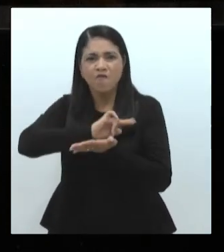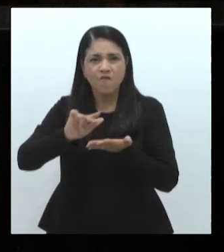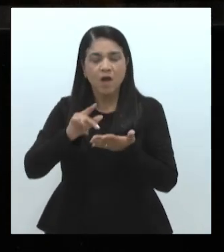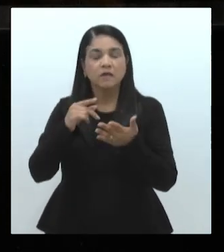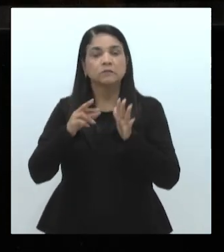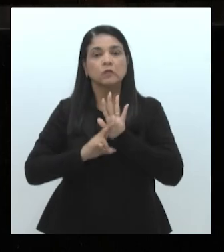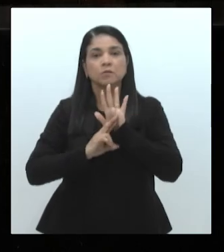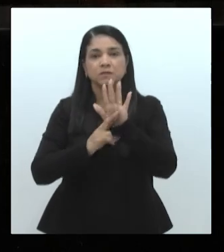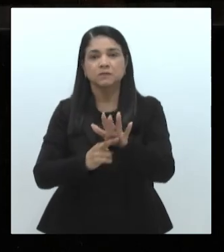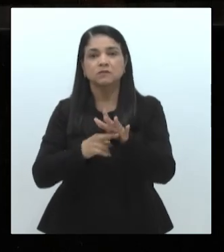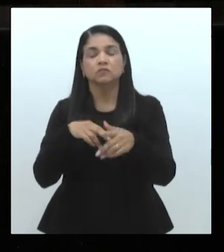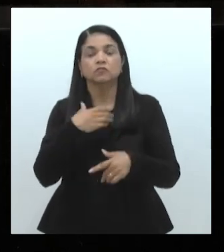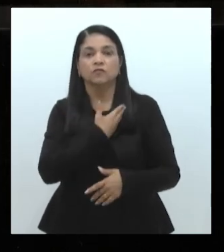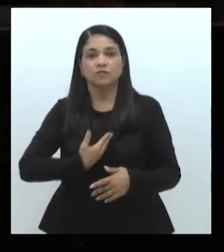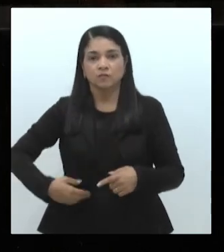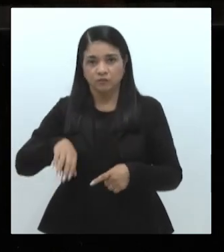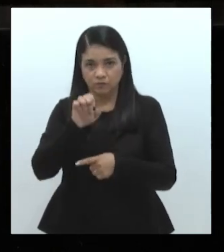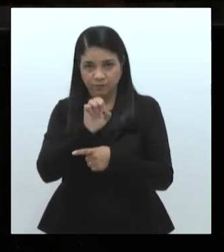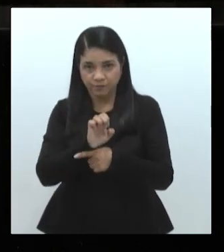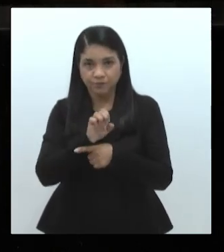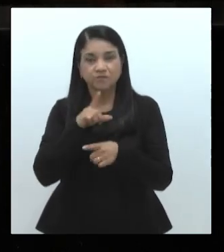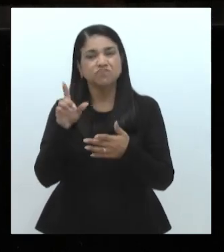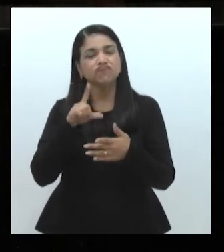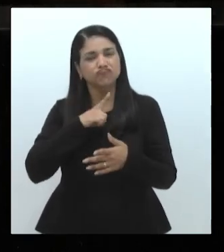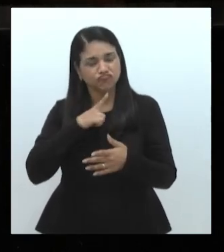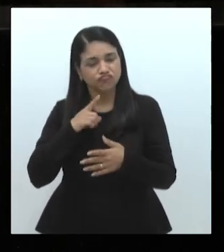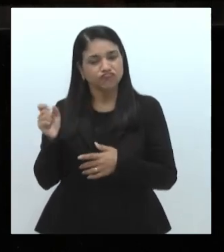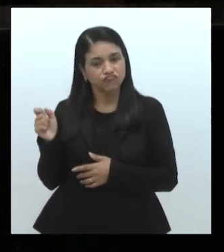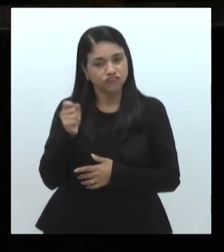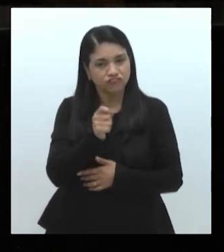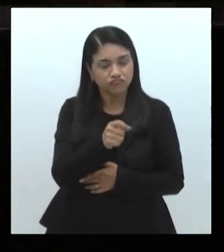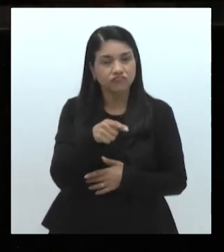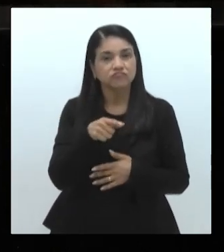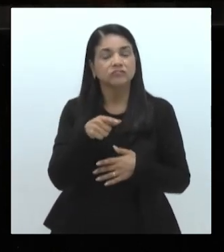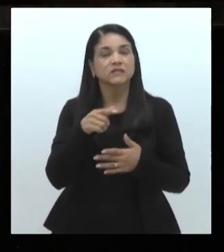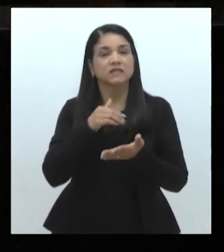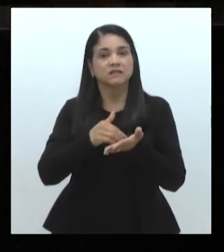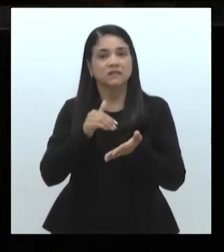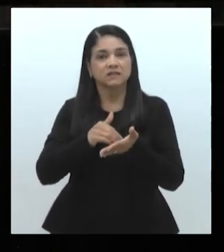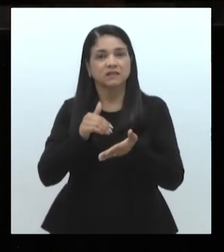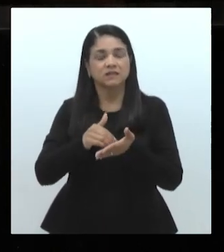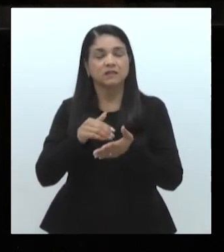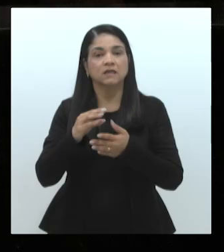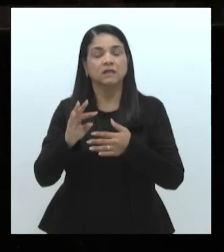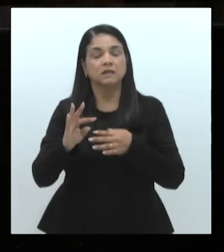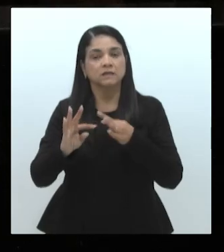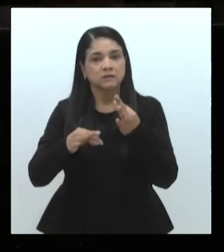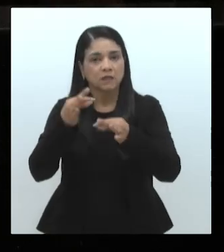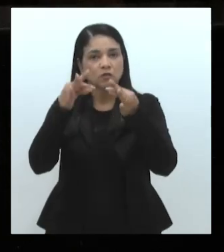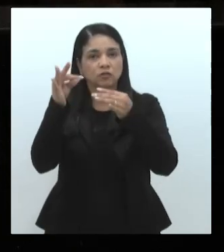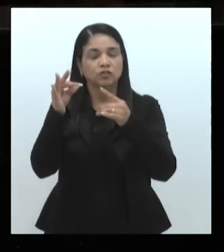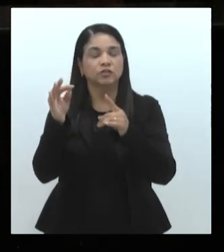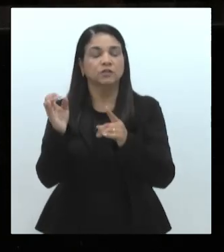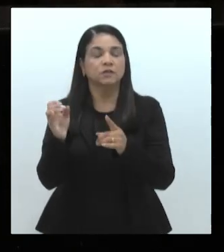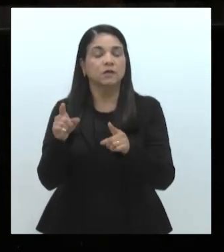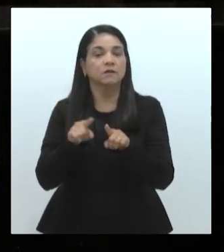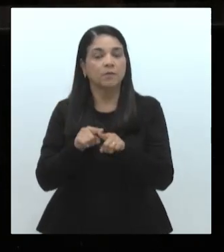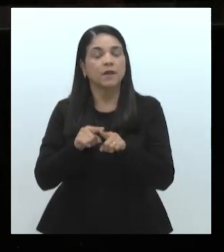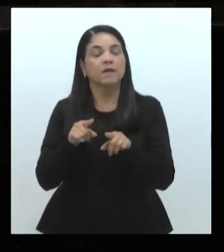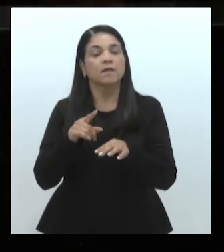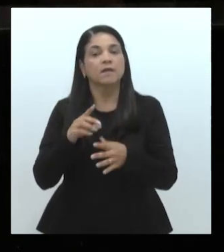governo estadual. Eu tive algumas vezes na Secretaria da Ciência, Tecnologia e Inovação e na Secretaria de